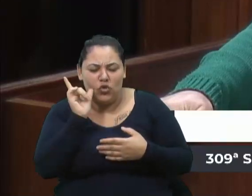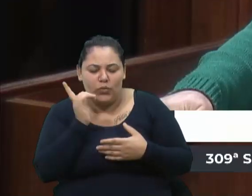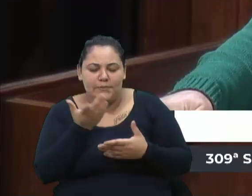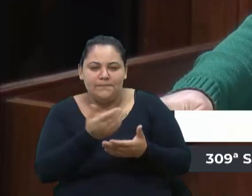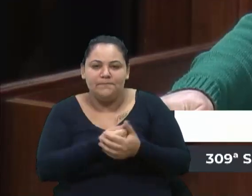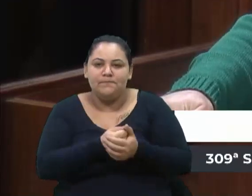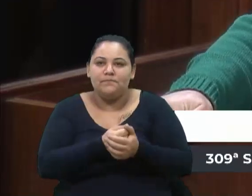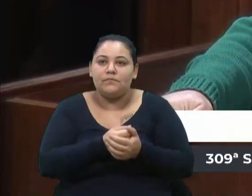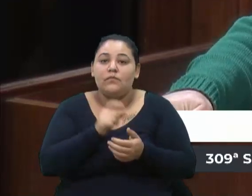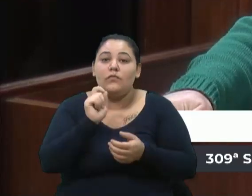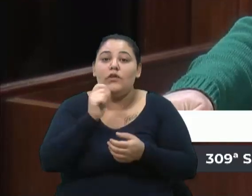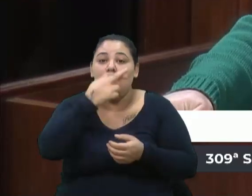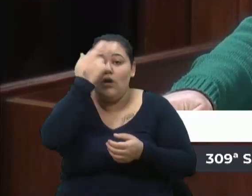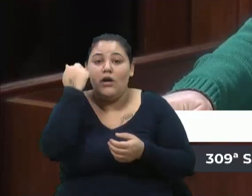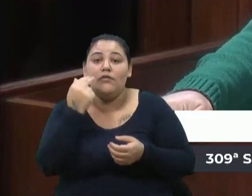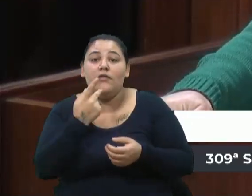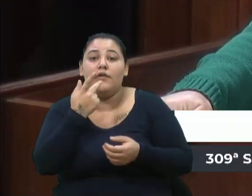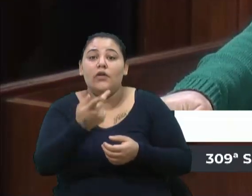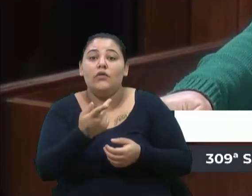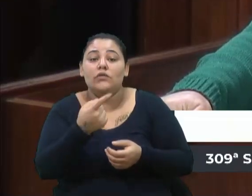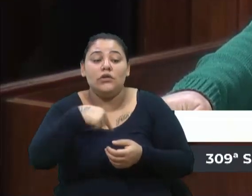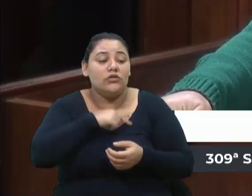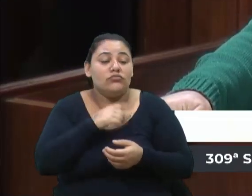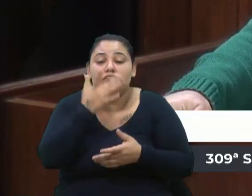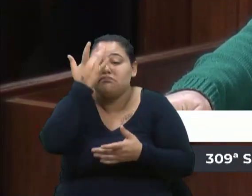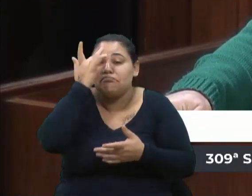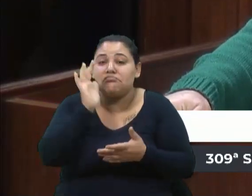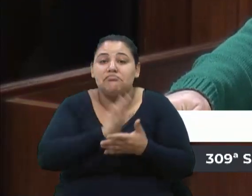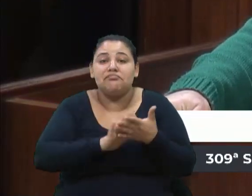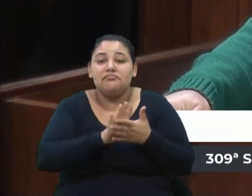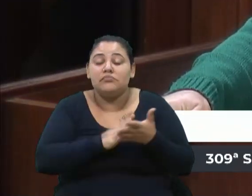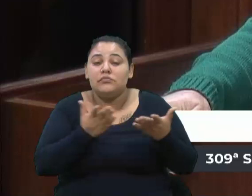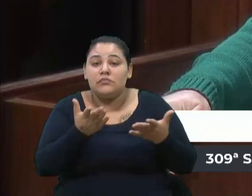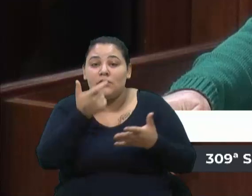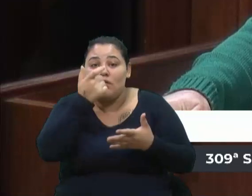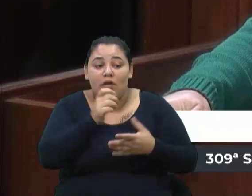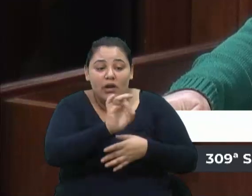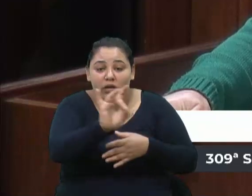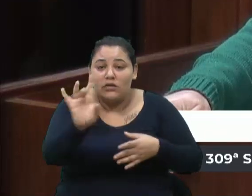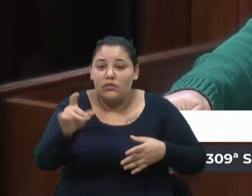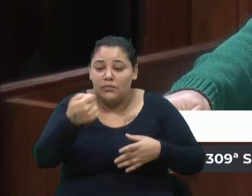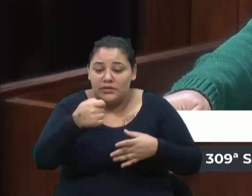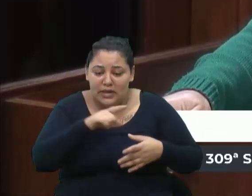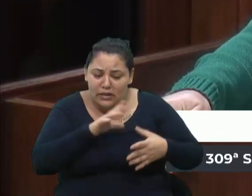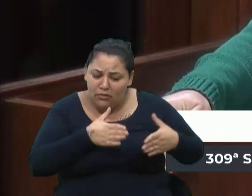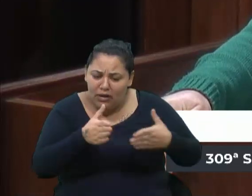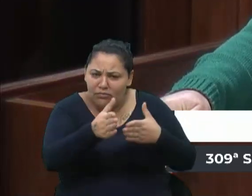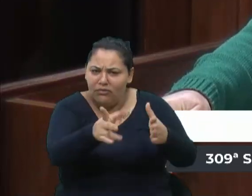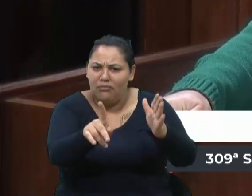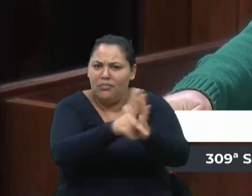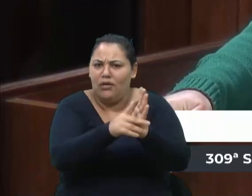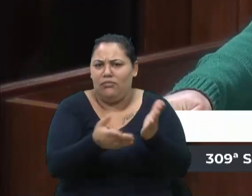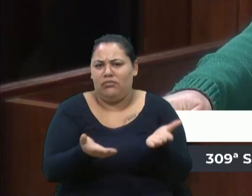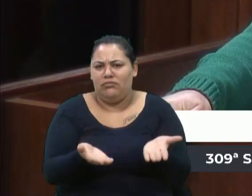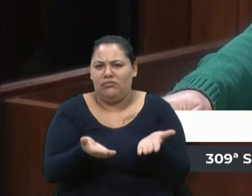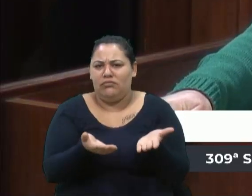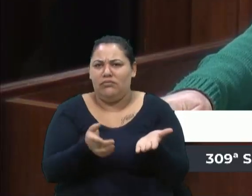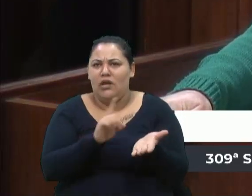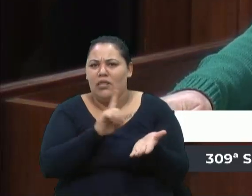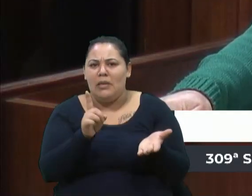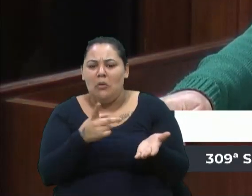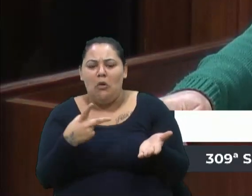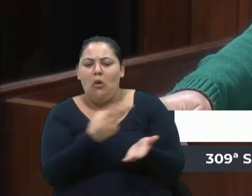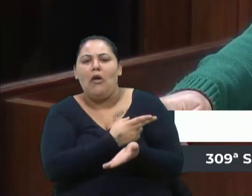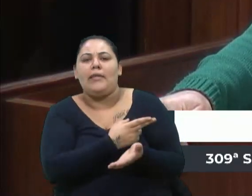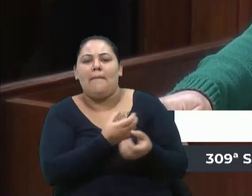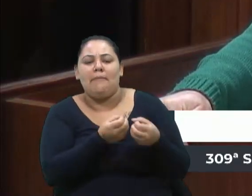O que que o Rafael se manifestou que a gente não sabia eu acho que cada um tem que procurar trilhar o seu caminho e não querendo atacar os